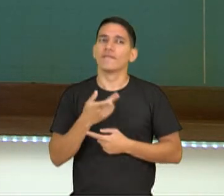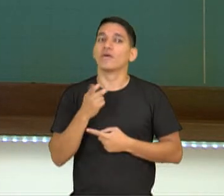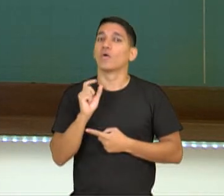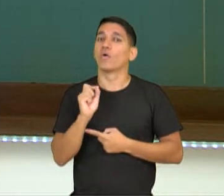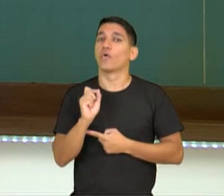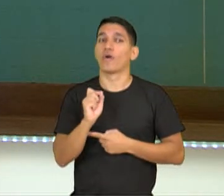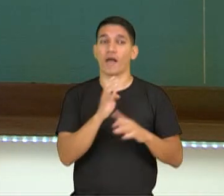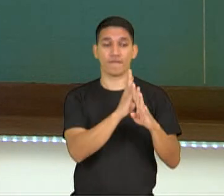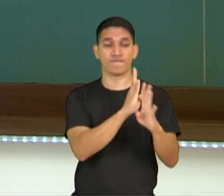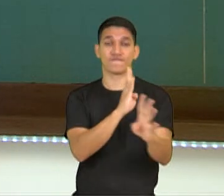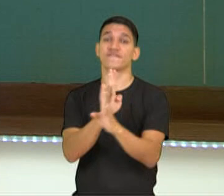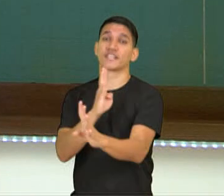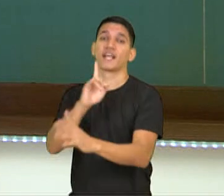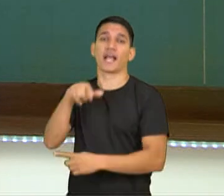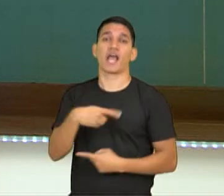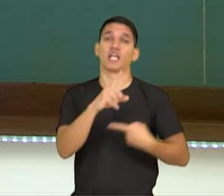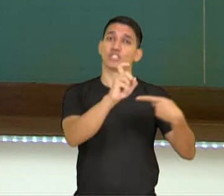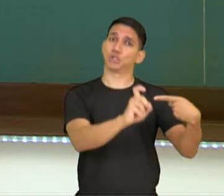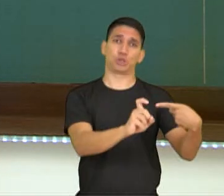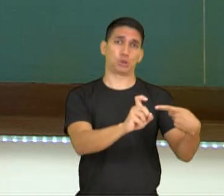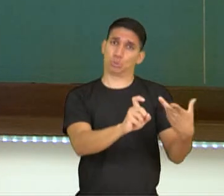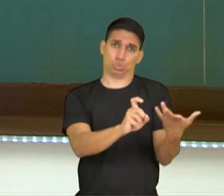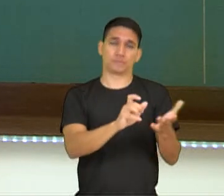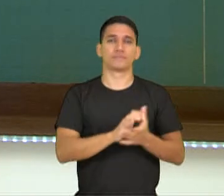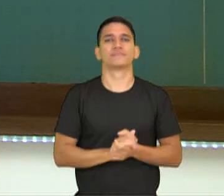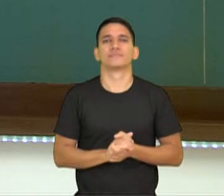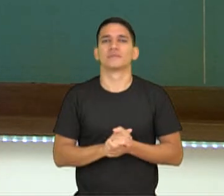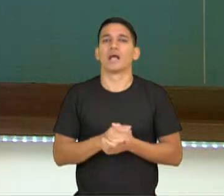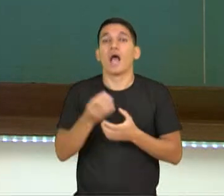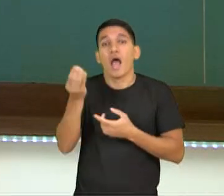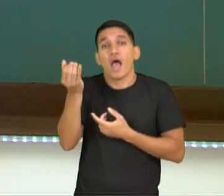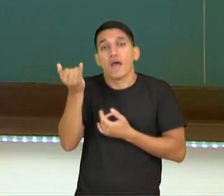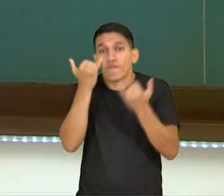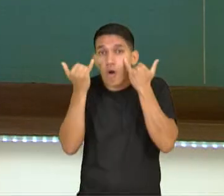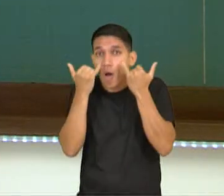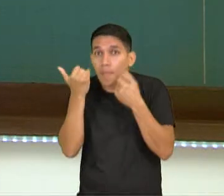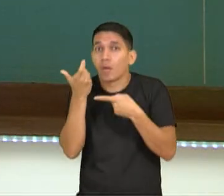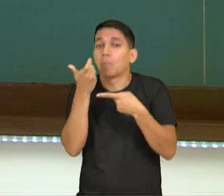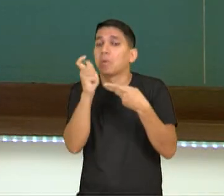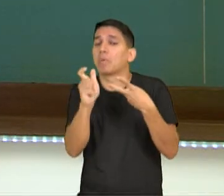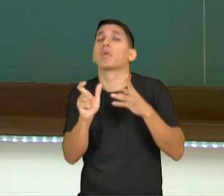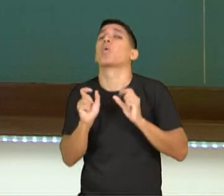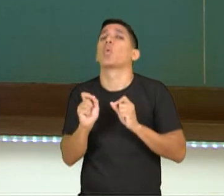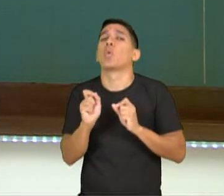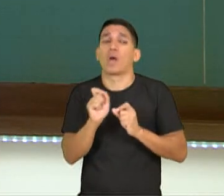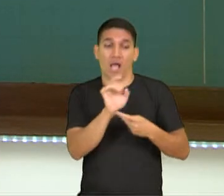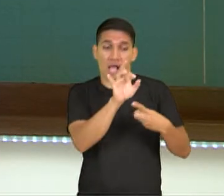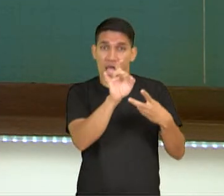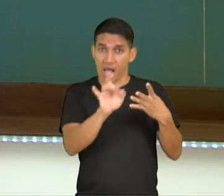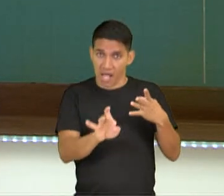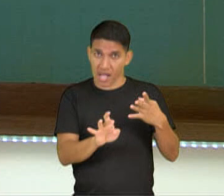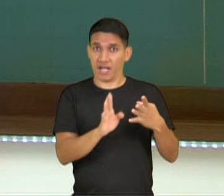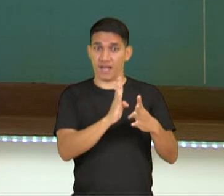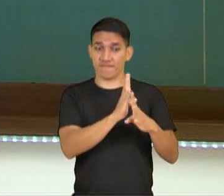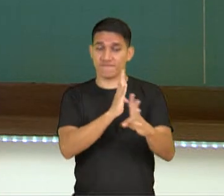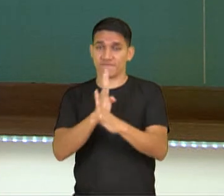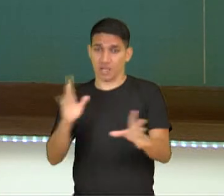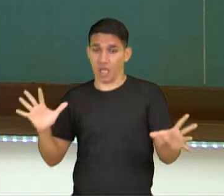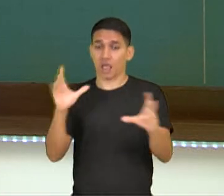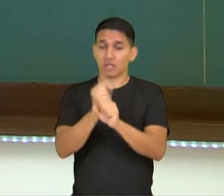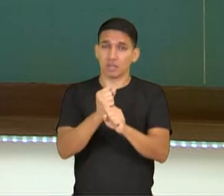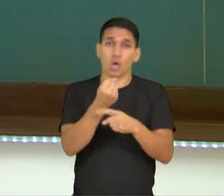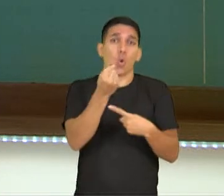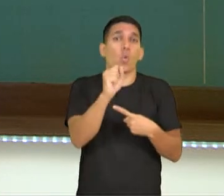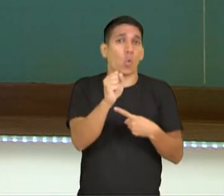ali de X e a gente tem aqui no enunciado que, né, cada fila supera em 8 o número de filas. Então,